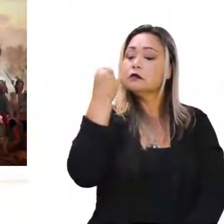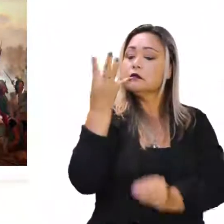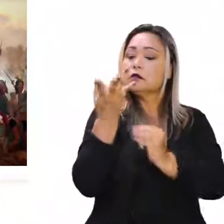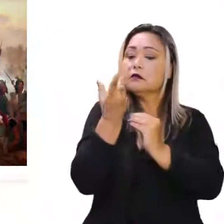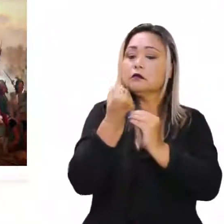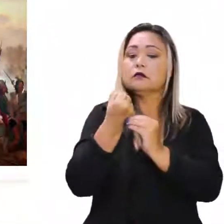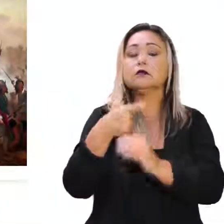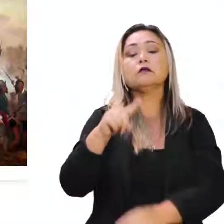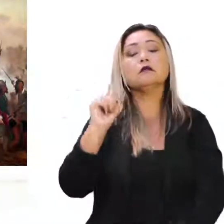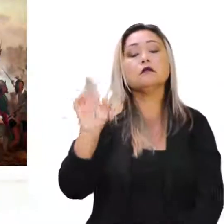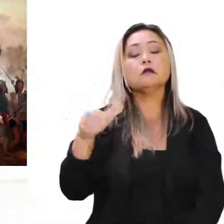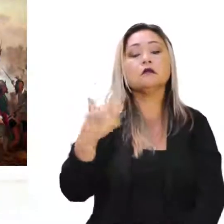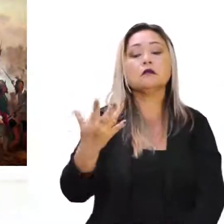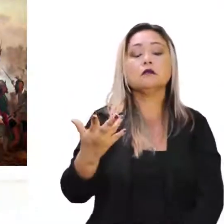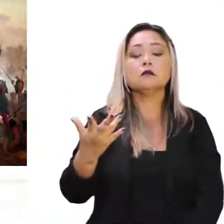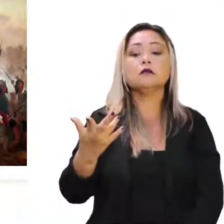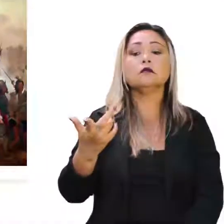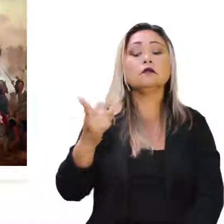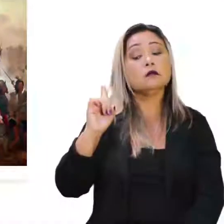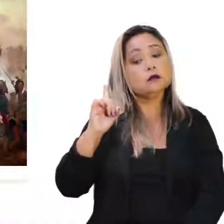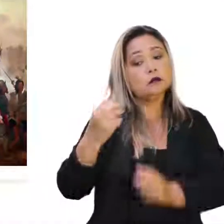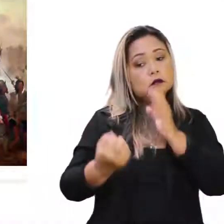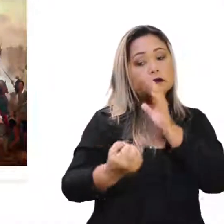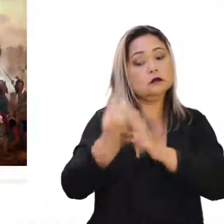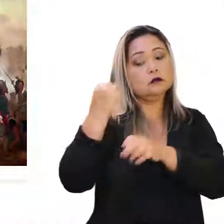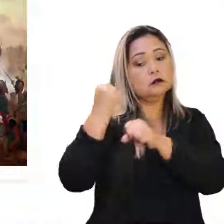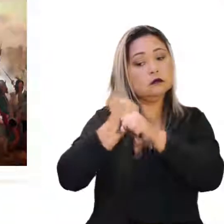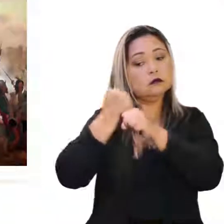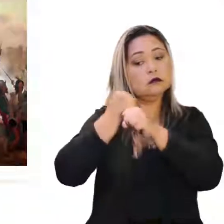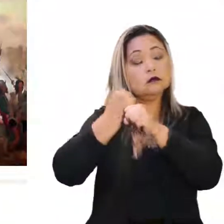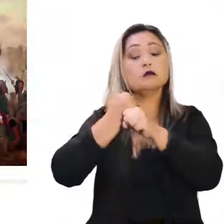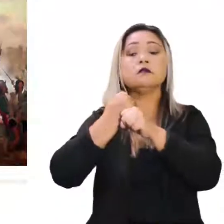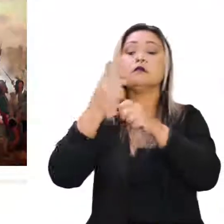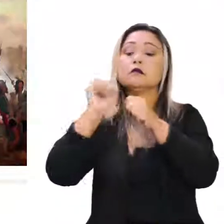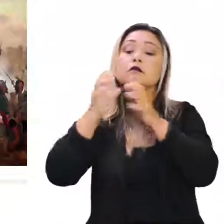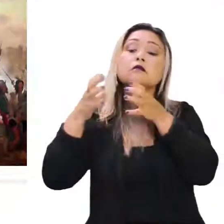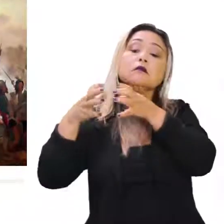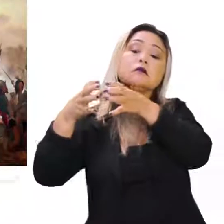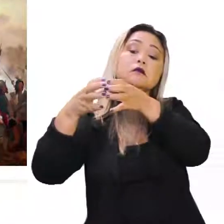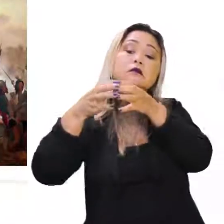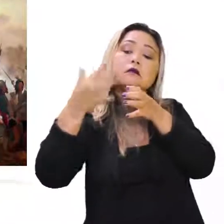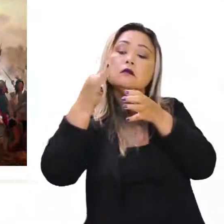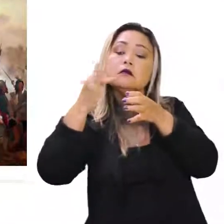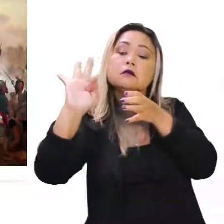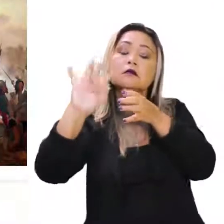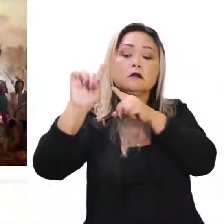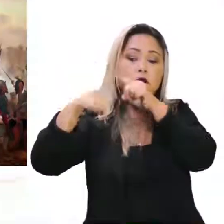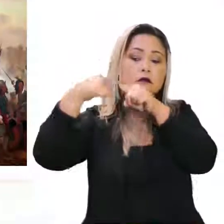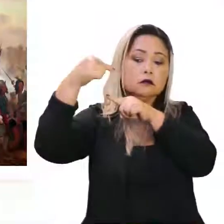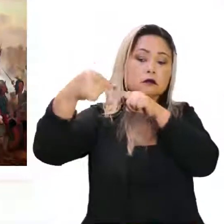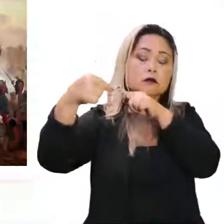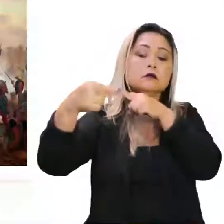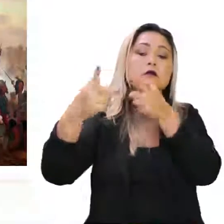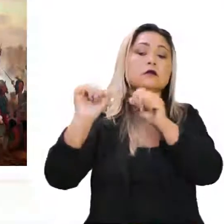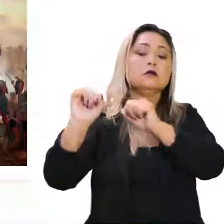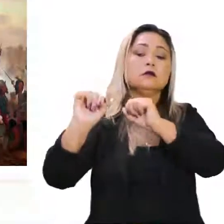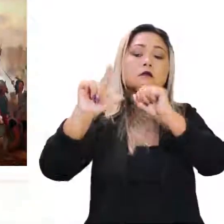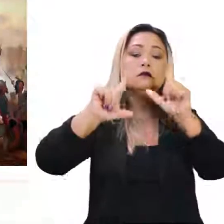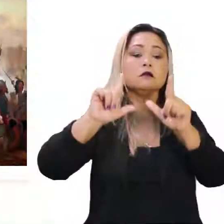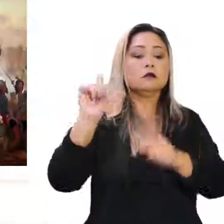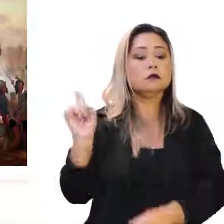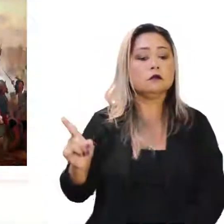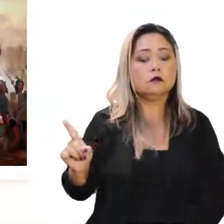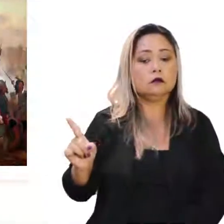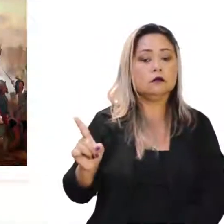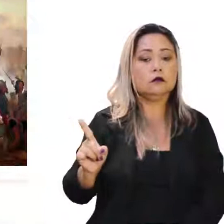AIBA. E essa criação foi através da missão francesa, que nós vamos entender melhor nos próximos quadros. Temos